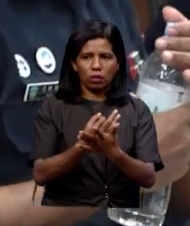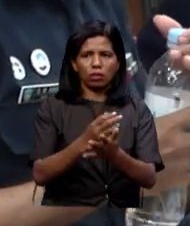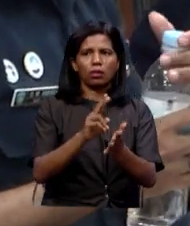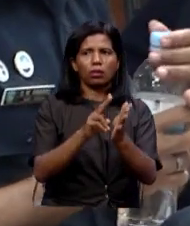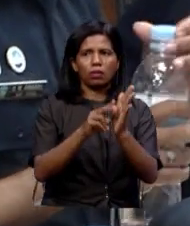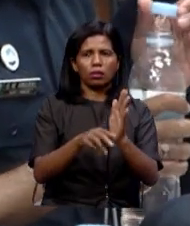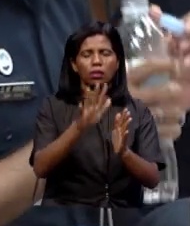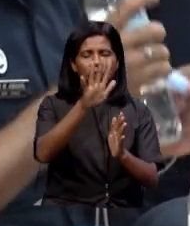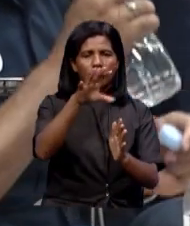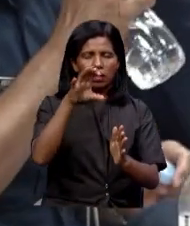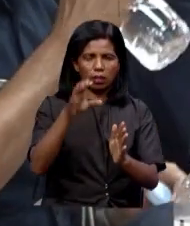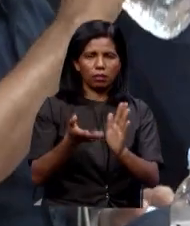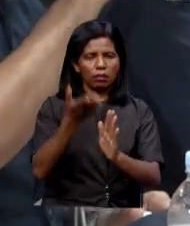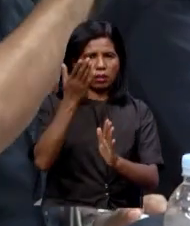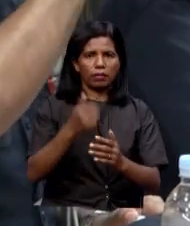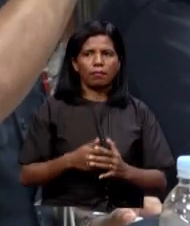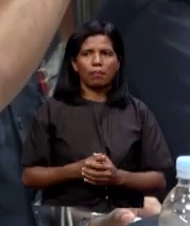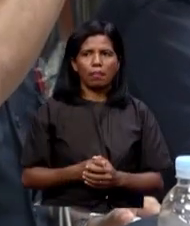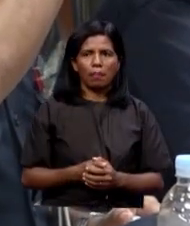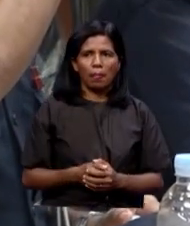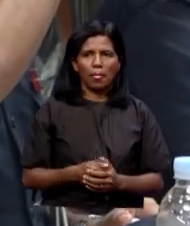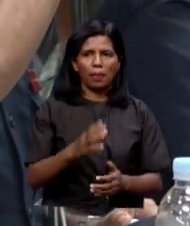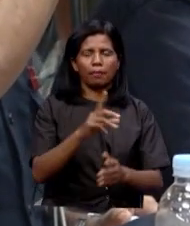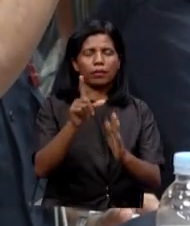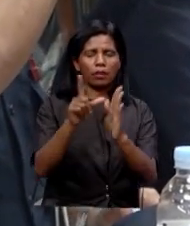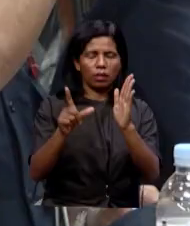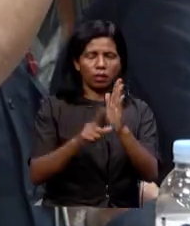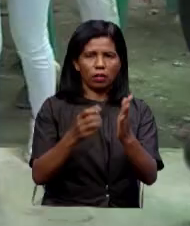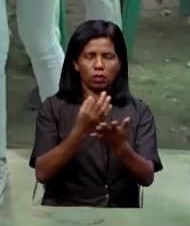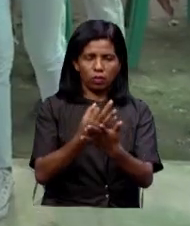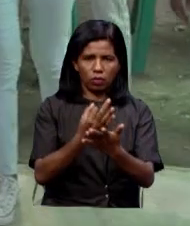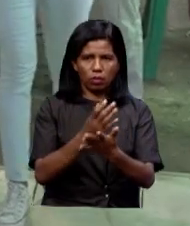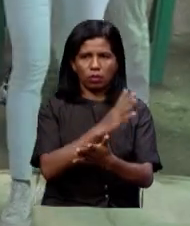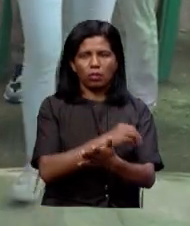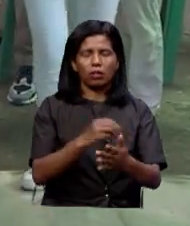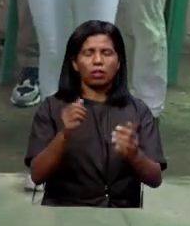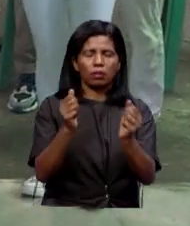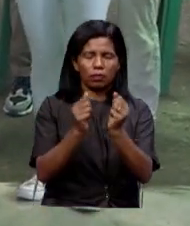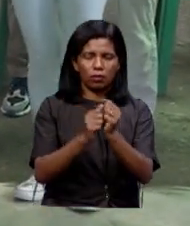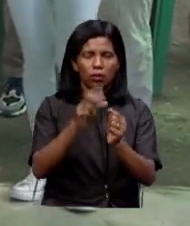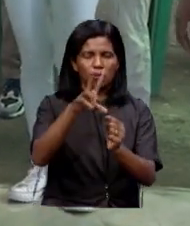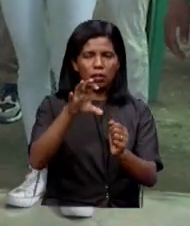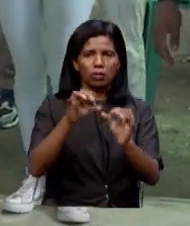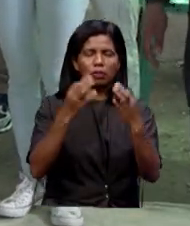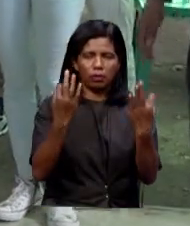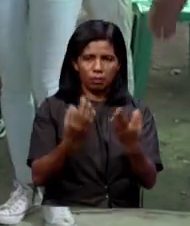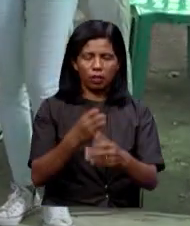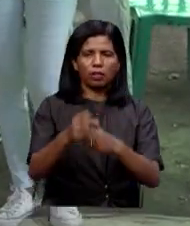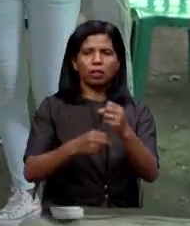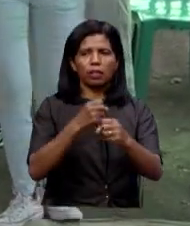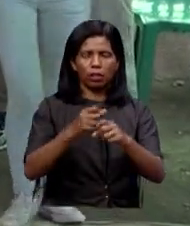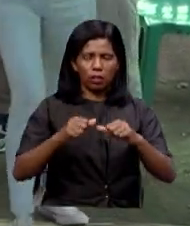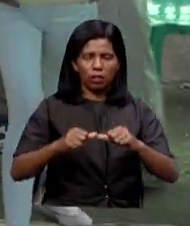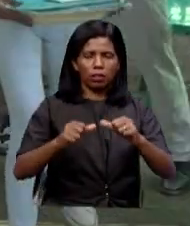dólar atus lima baleten. Ho alteração decreto lei, né, subsídio dólar americano atus rua bakada umakain, tinang, né, laho